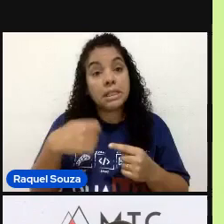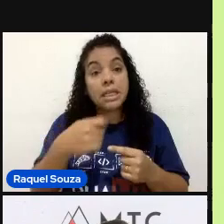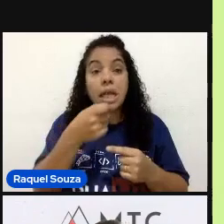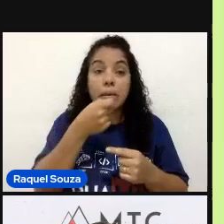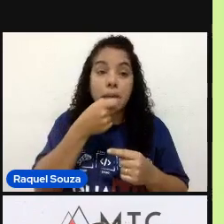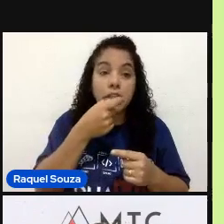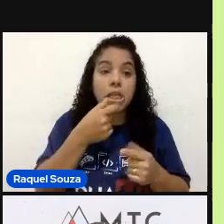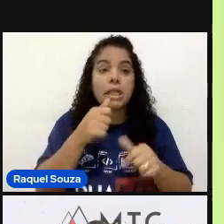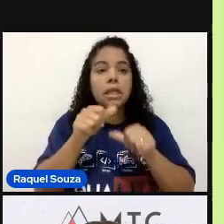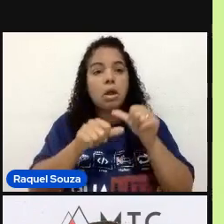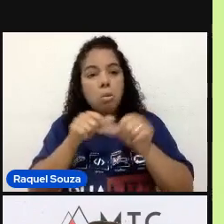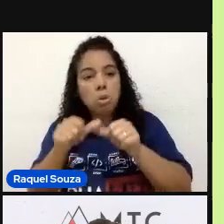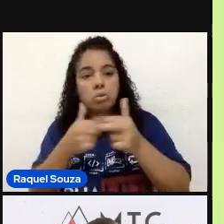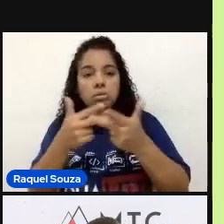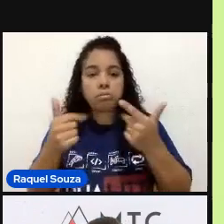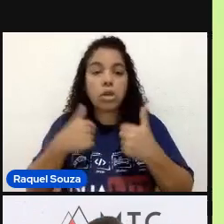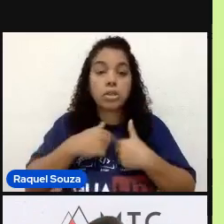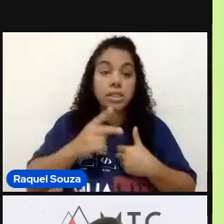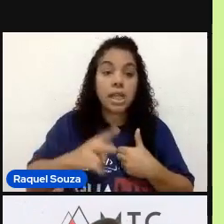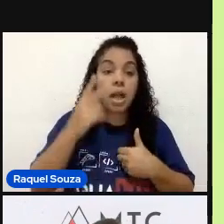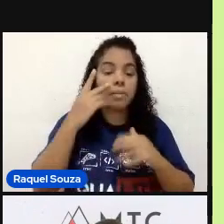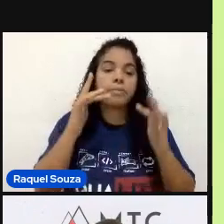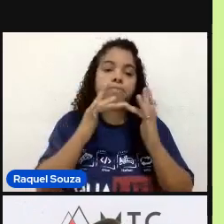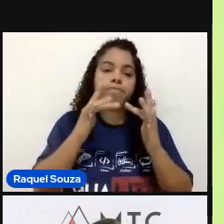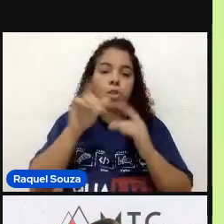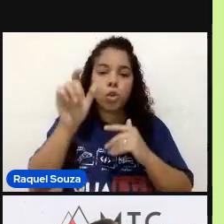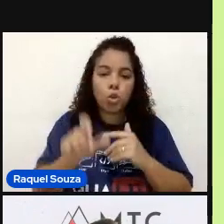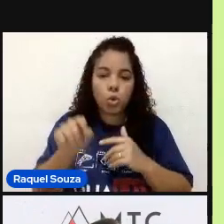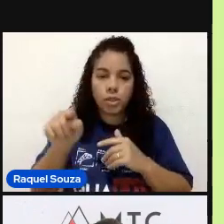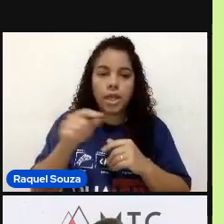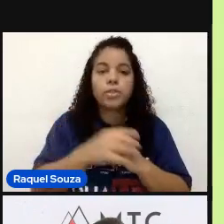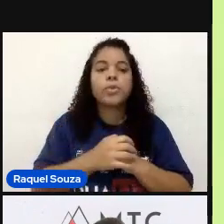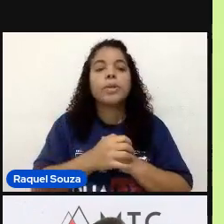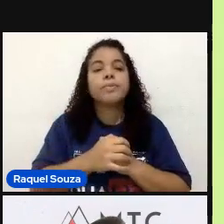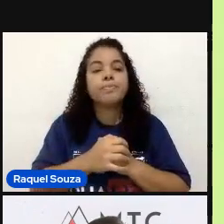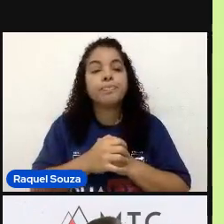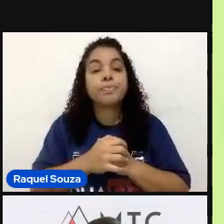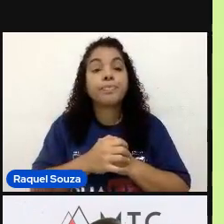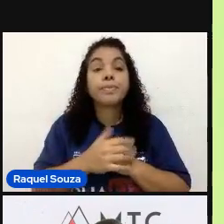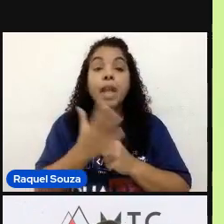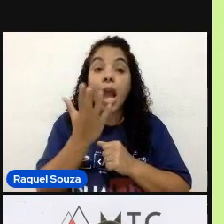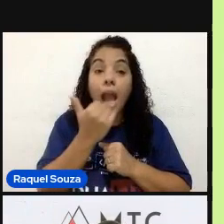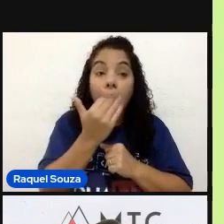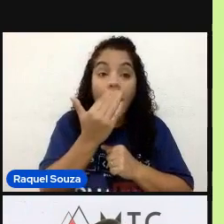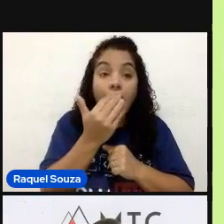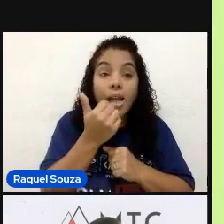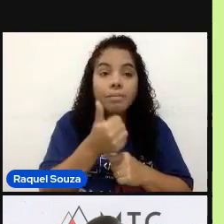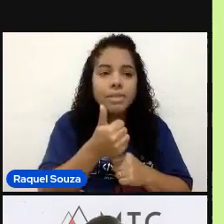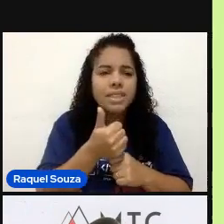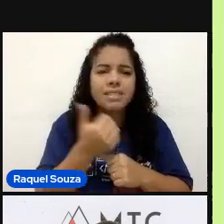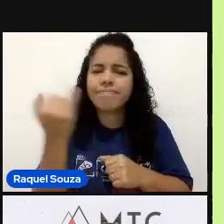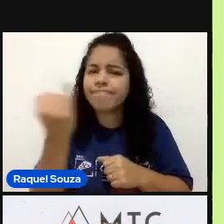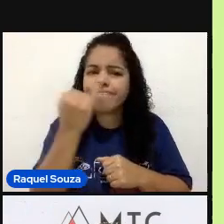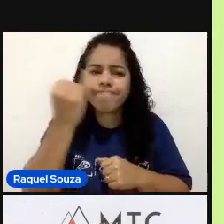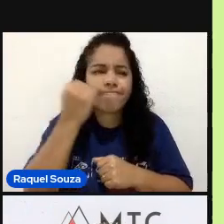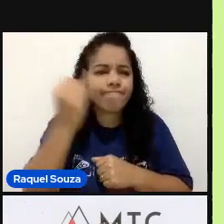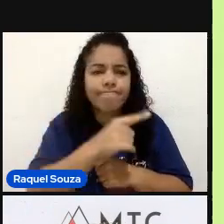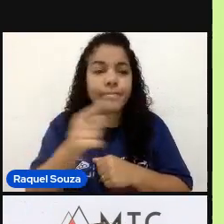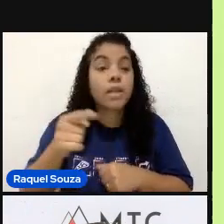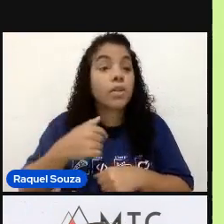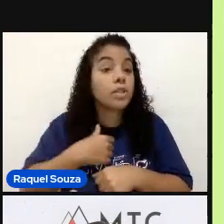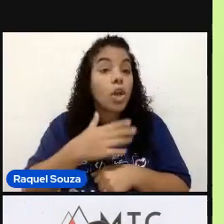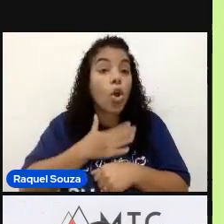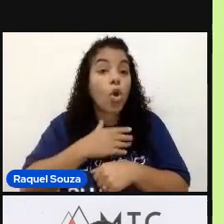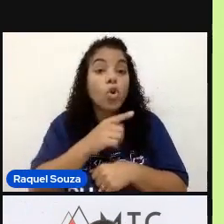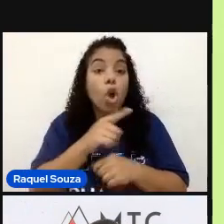colocar outra, eu tenho que estar sempre em contato com ele. A alimentação é super importante. Eu acabei de falar para vocês que eu gosto de dar